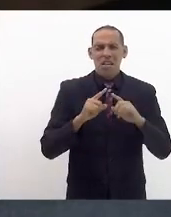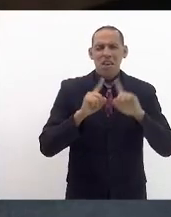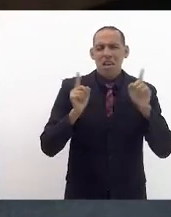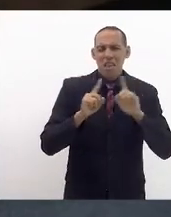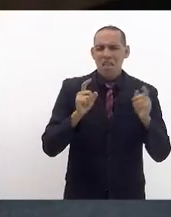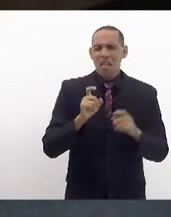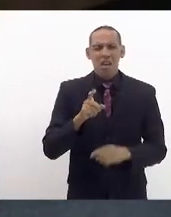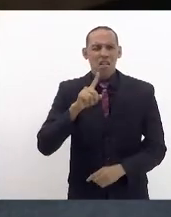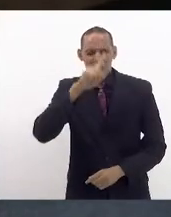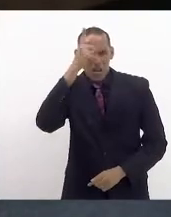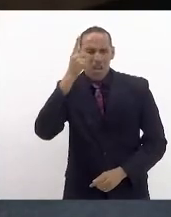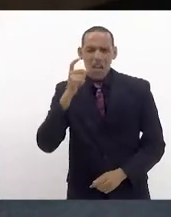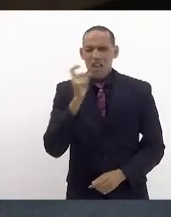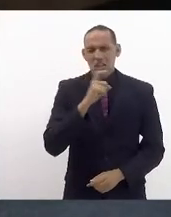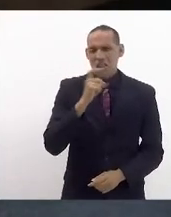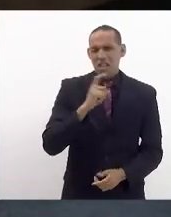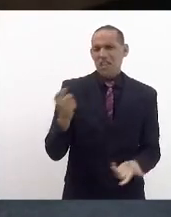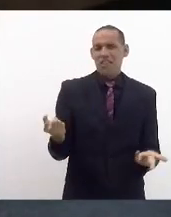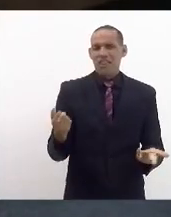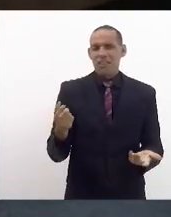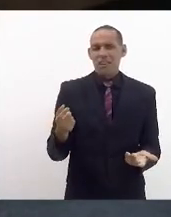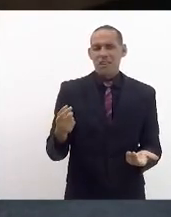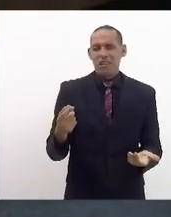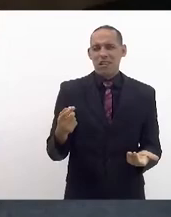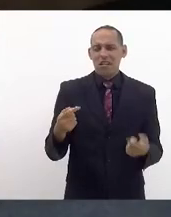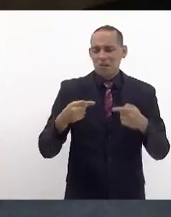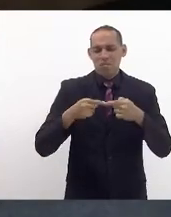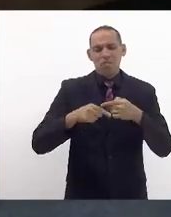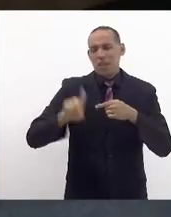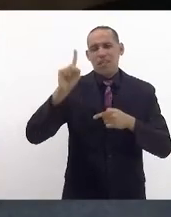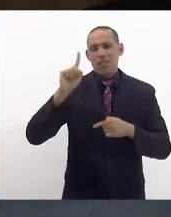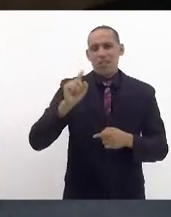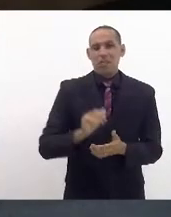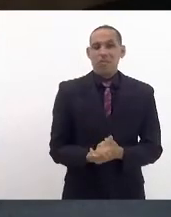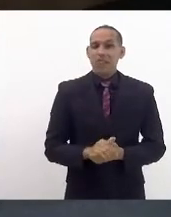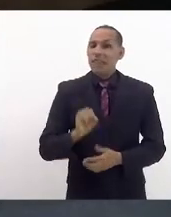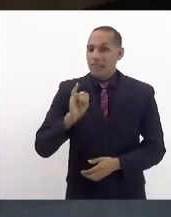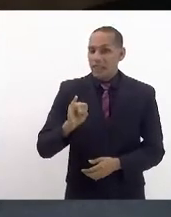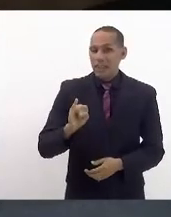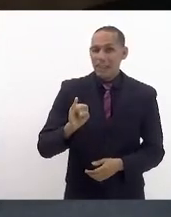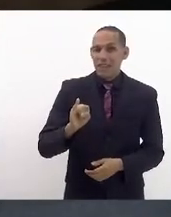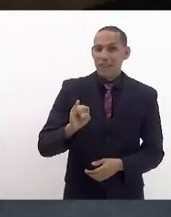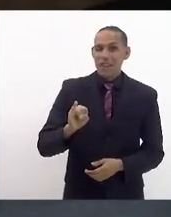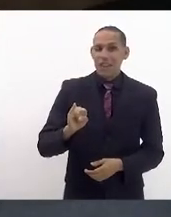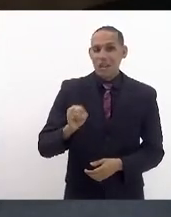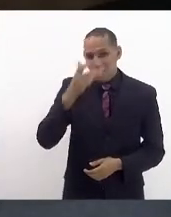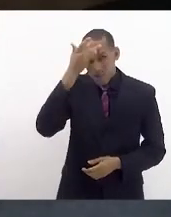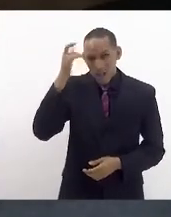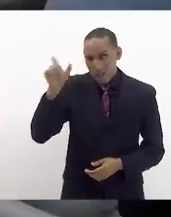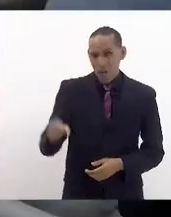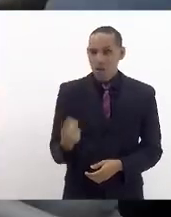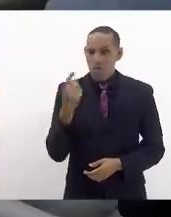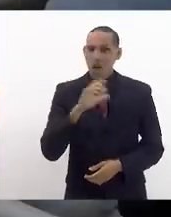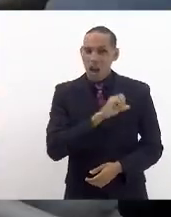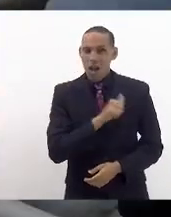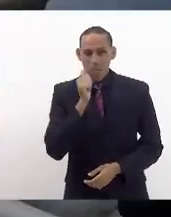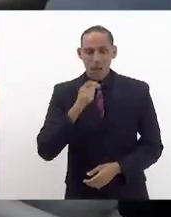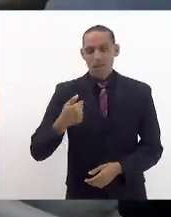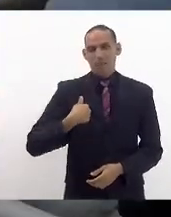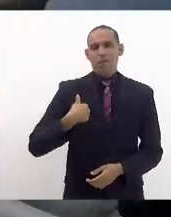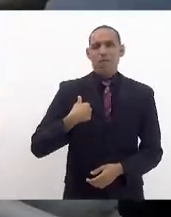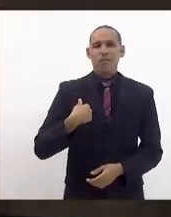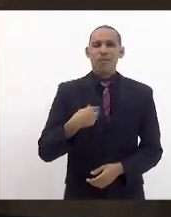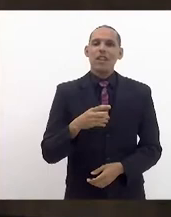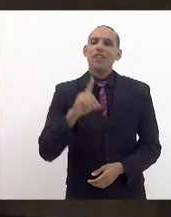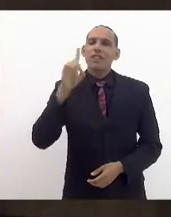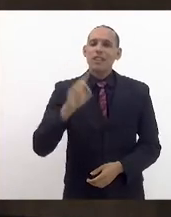mentiras, porque para tijucano isso não cola. E, presidente, se tem alguém que ama as mulheres, esse alguém sou eu. Obrigado. Presidente,